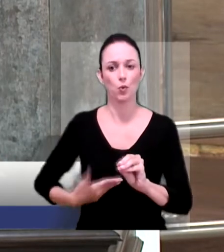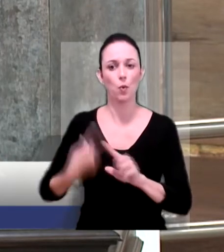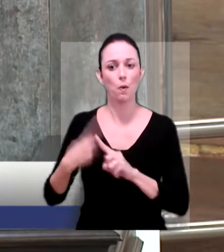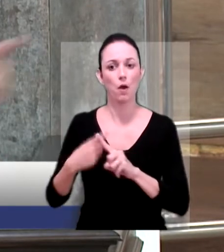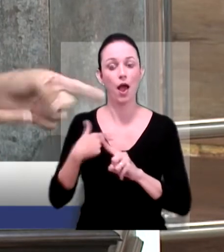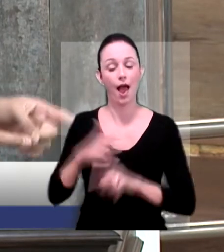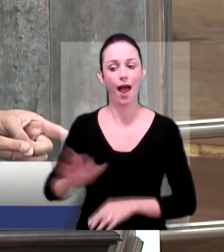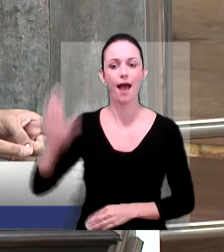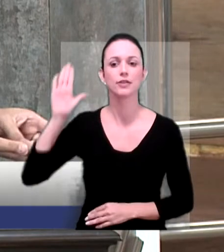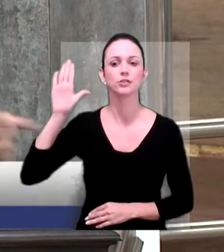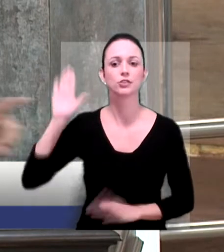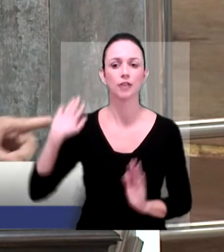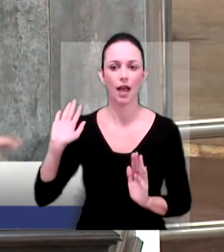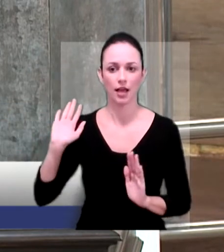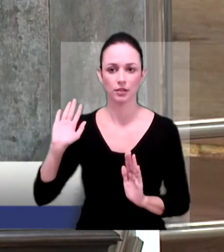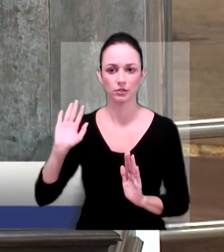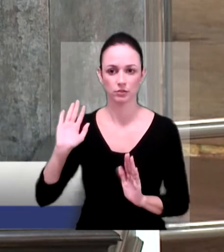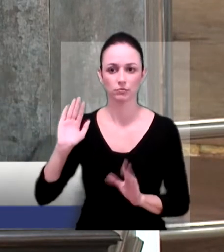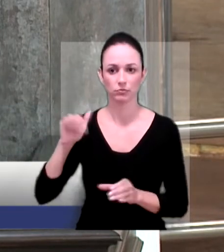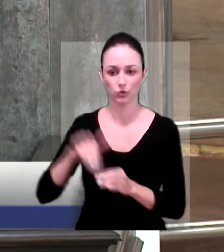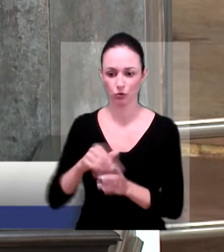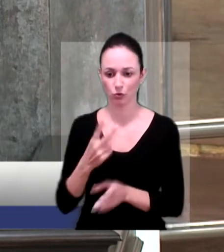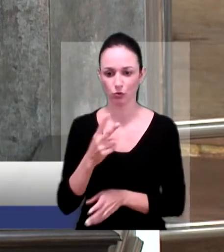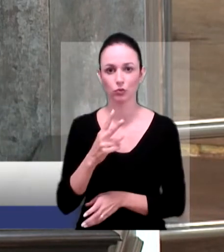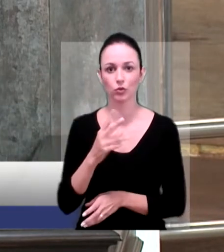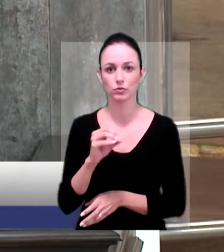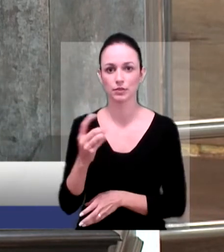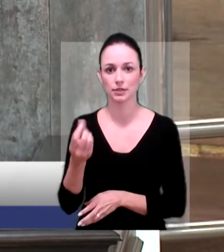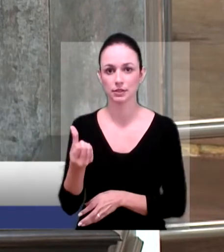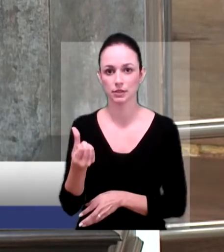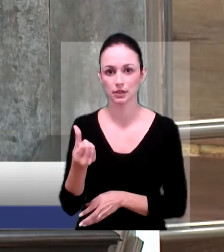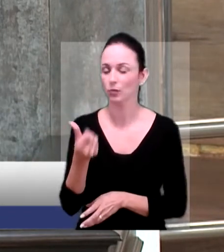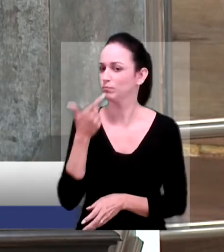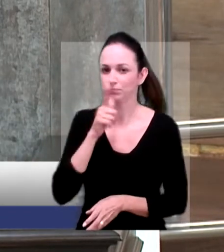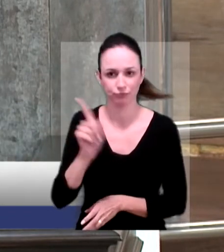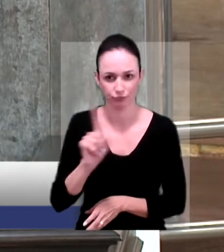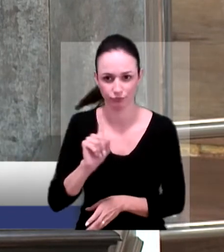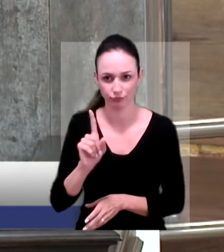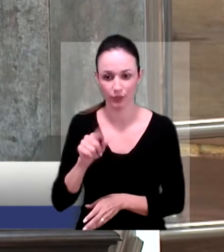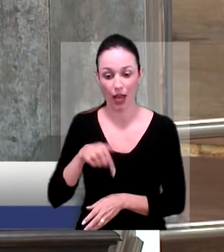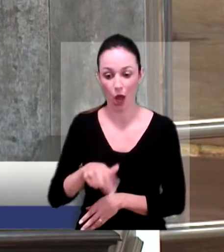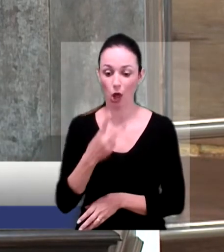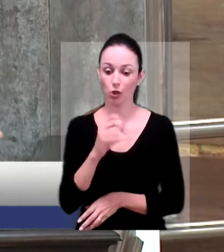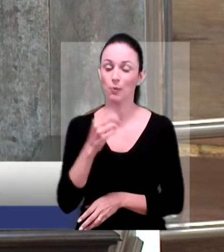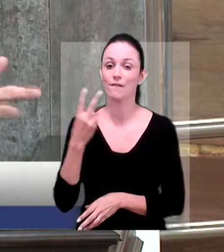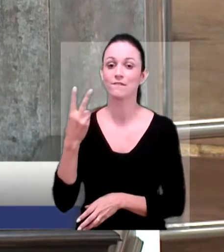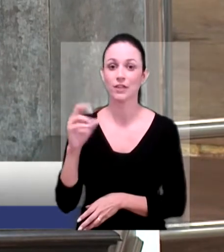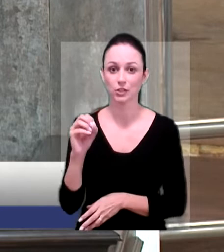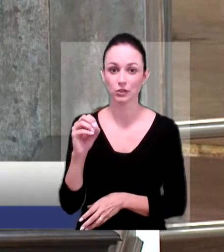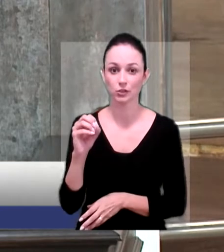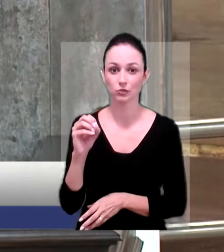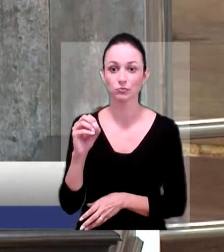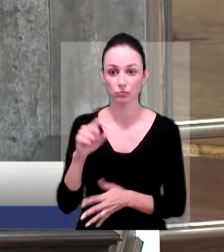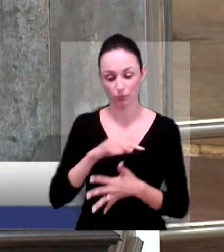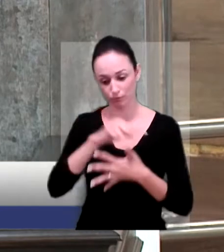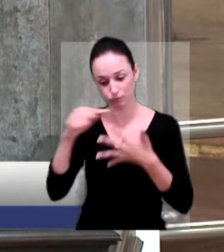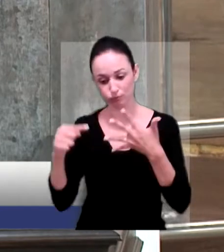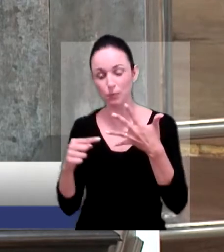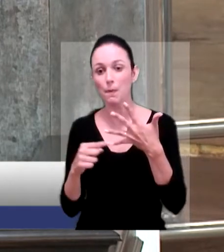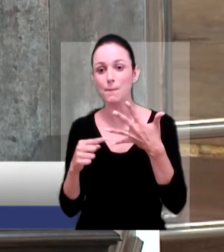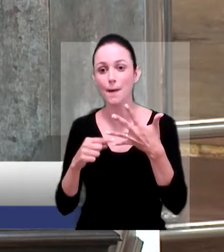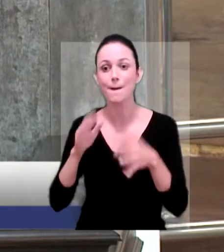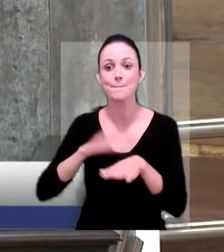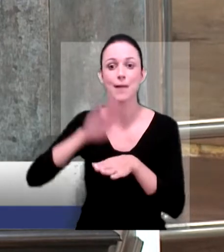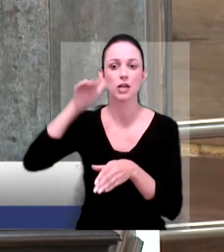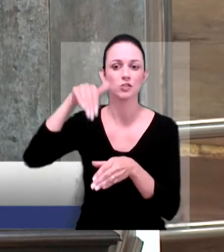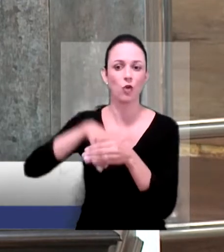das eleições. Em 2016, sem obter êxito, e nessa vez, 2020, sendo o 5º dentre os eleitos mais votado.